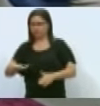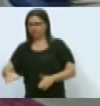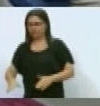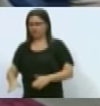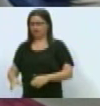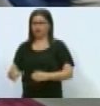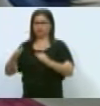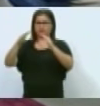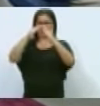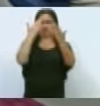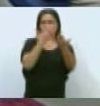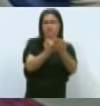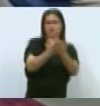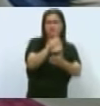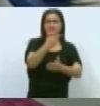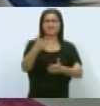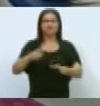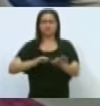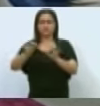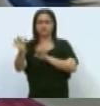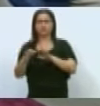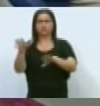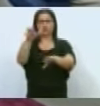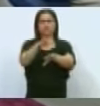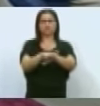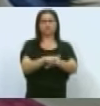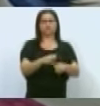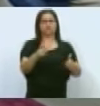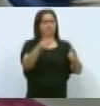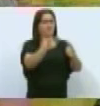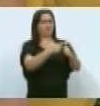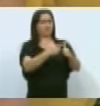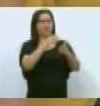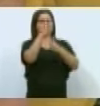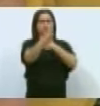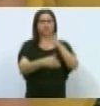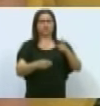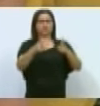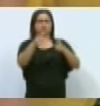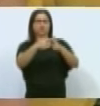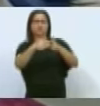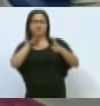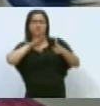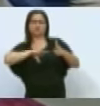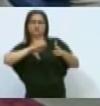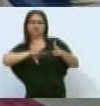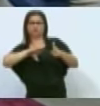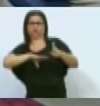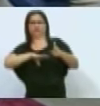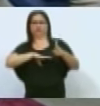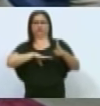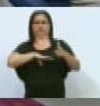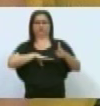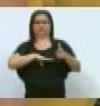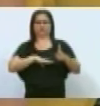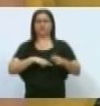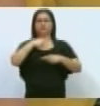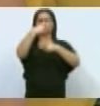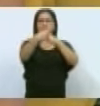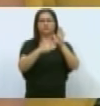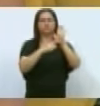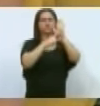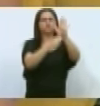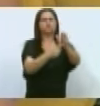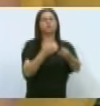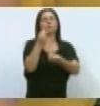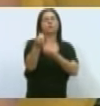tem o projeto bilíngue, que é as duas línguas ali. Sim. Exatamente. Daqui a pouco brinca a gente... com a criança, né? É lógico. A gente vai mostrar daqui a pouco como